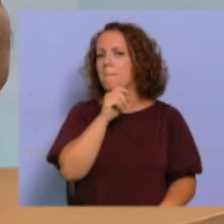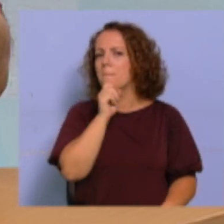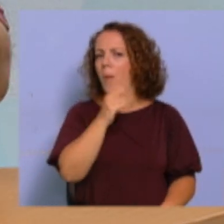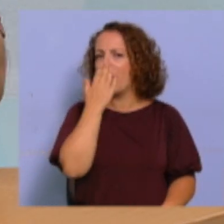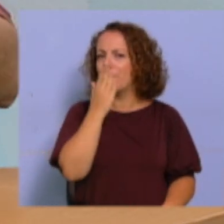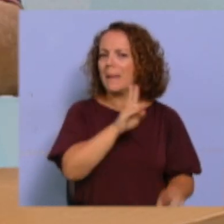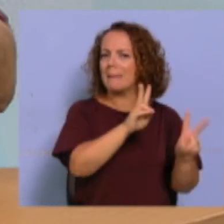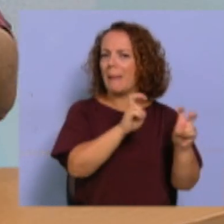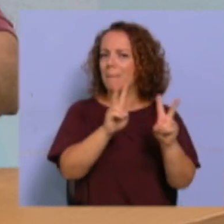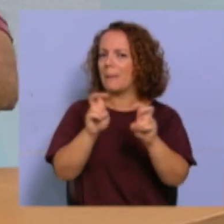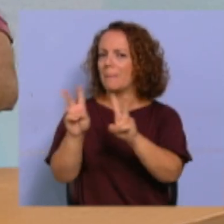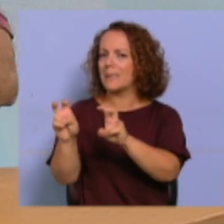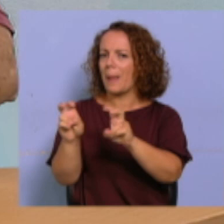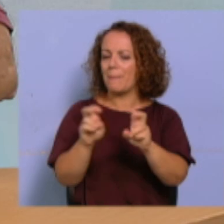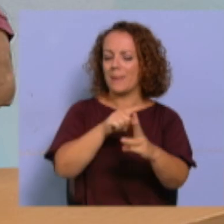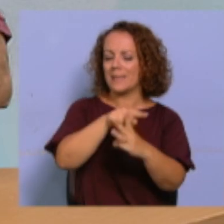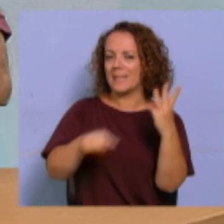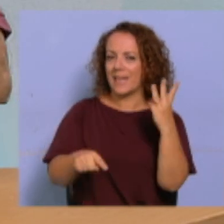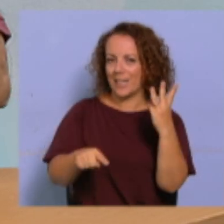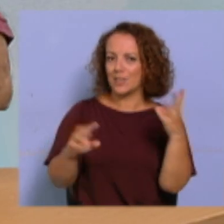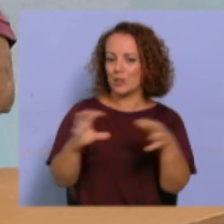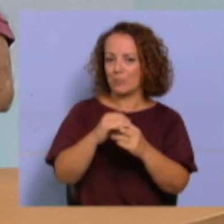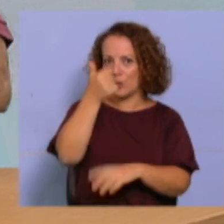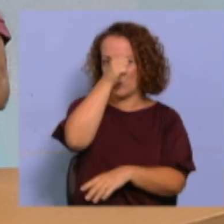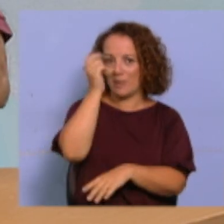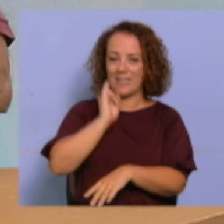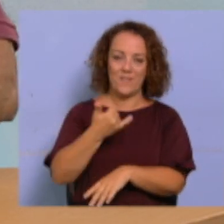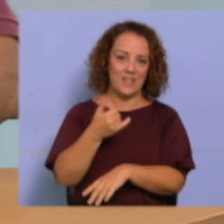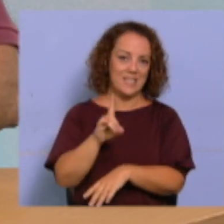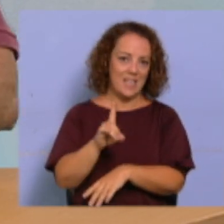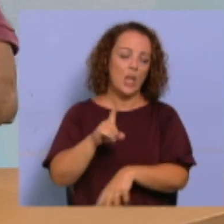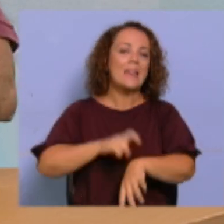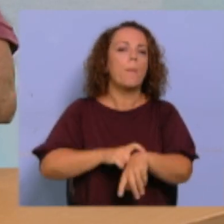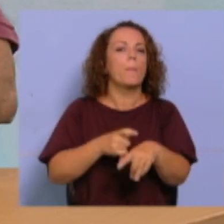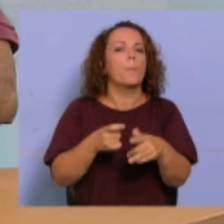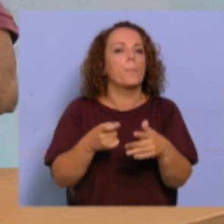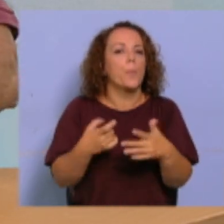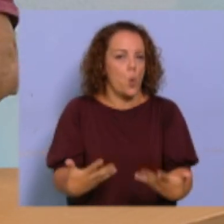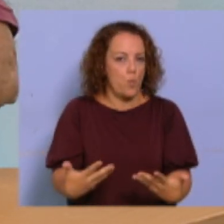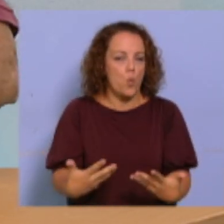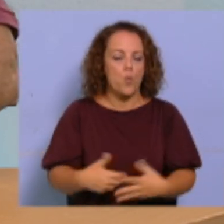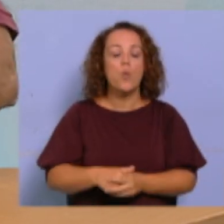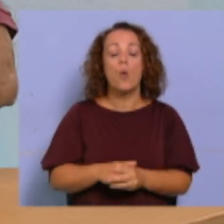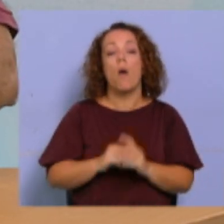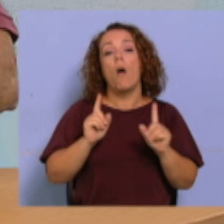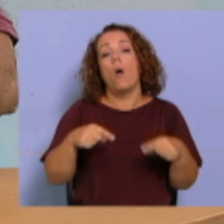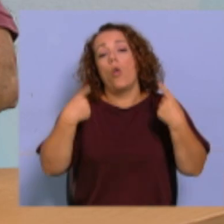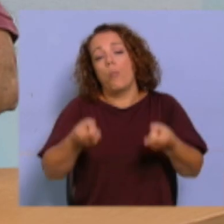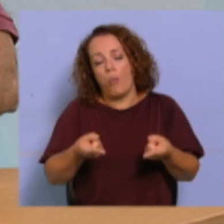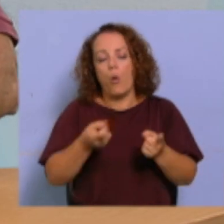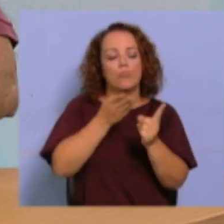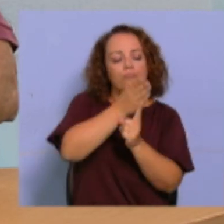temática que una estas 3 leituras do domingo 26 do tempo comum, embora depois cada uma delas depois tenha a